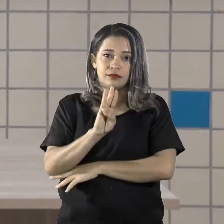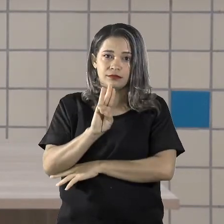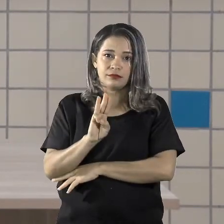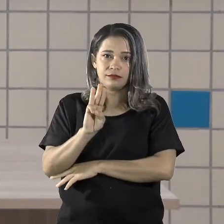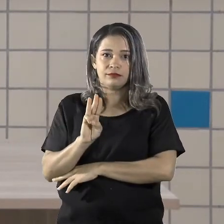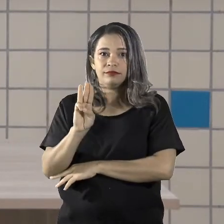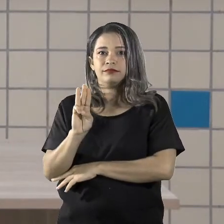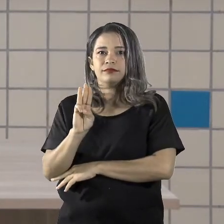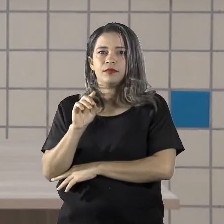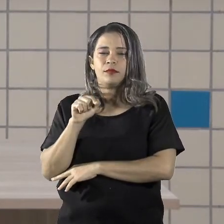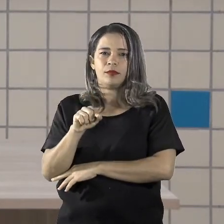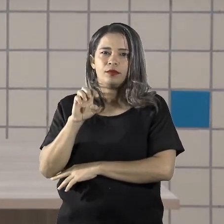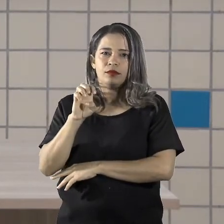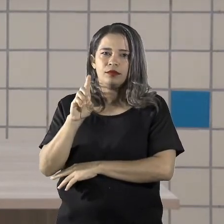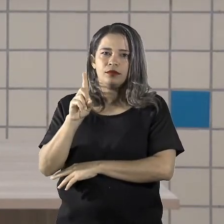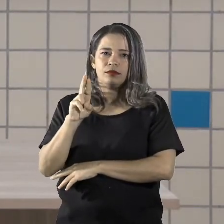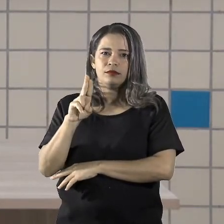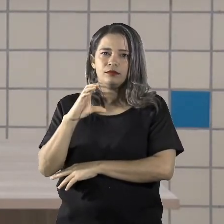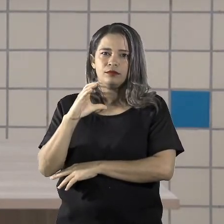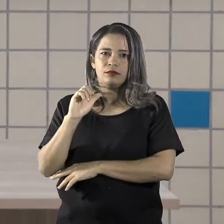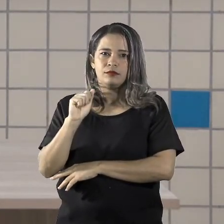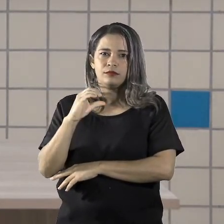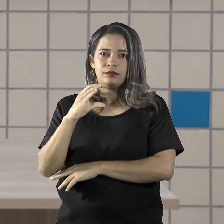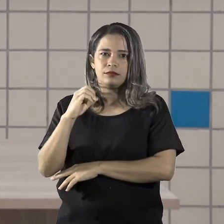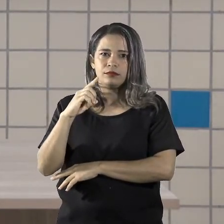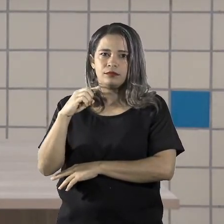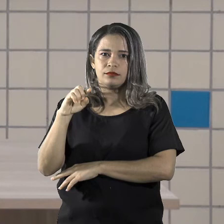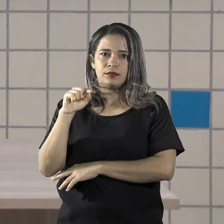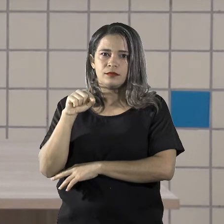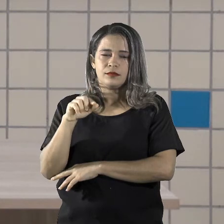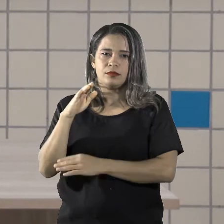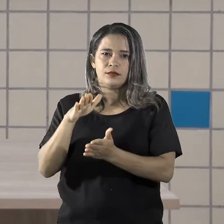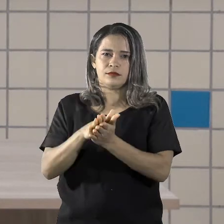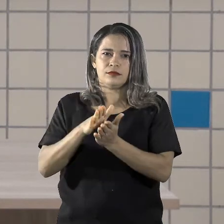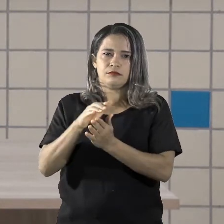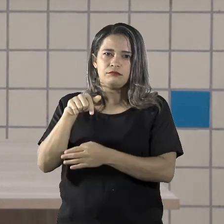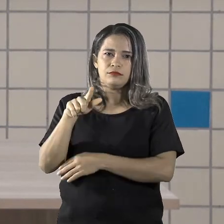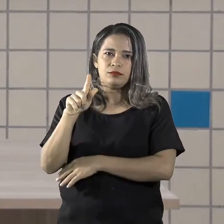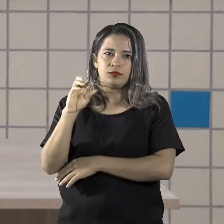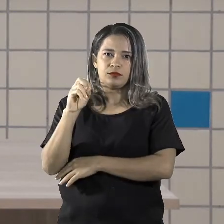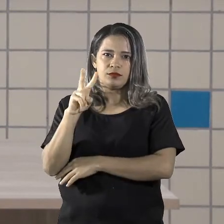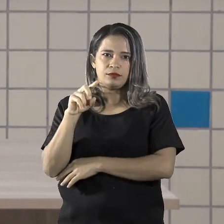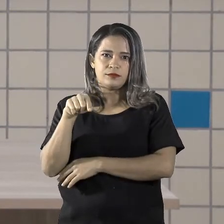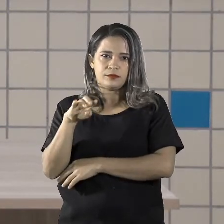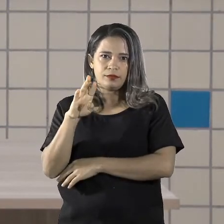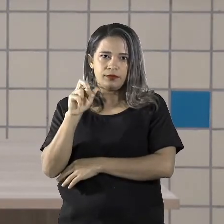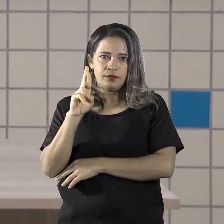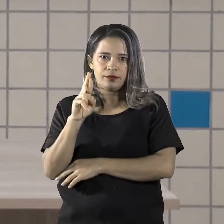www.educacãopalmas.to.gov.br. Até mais!